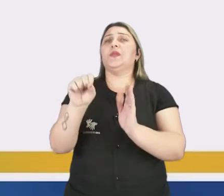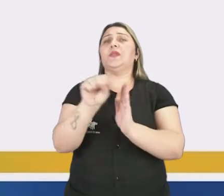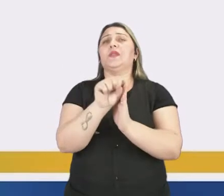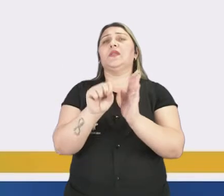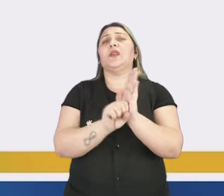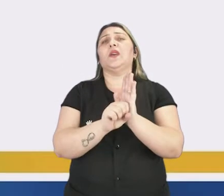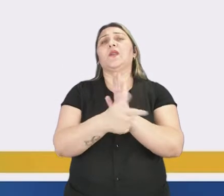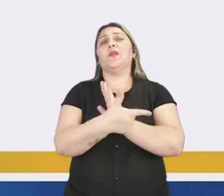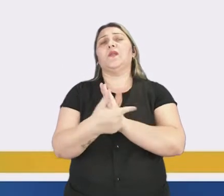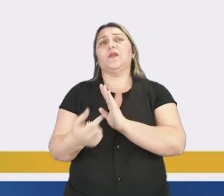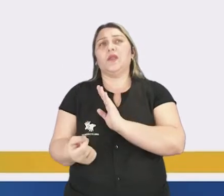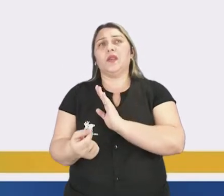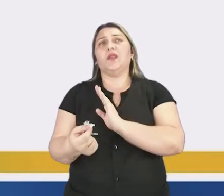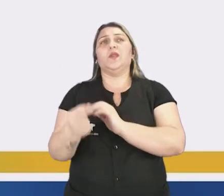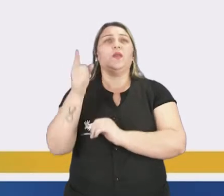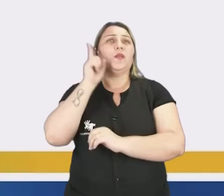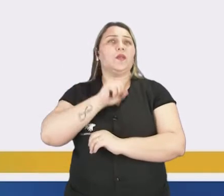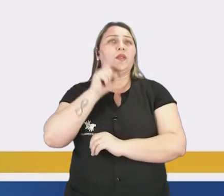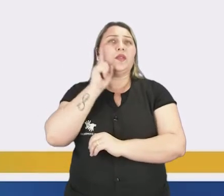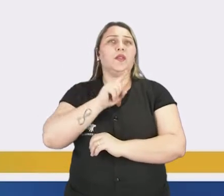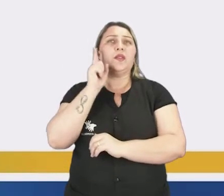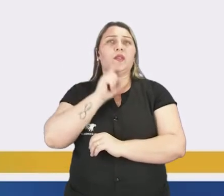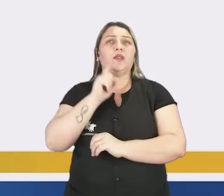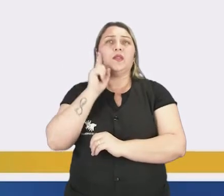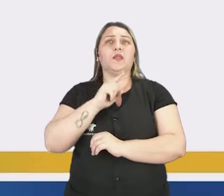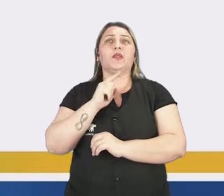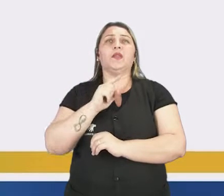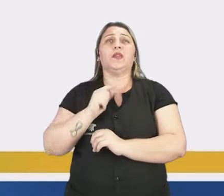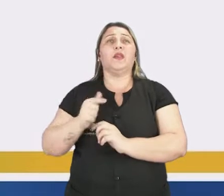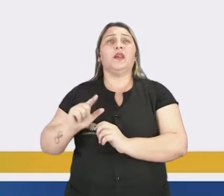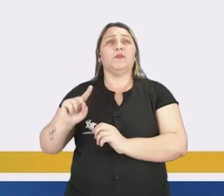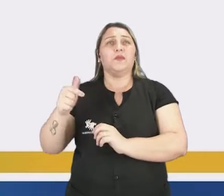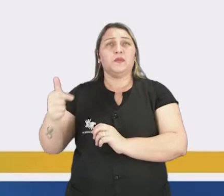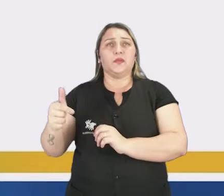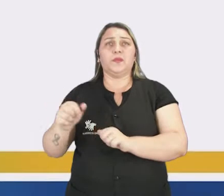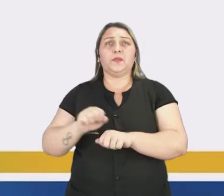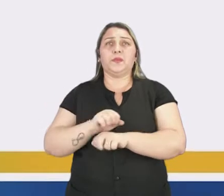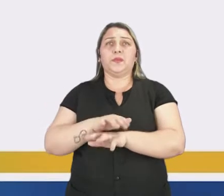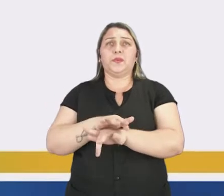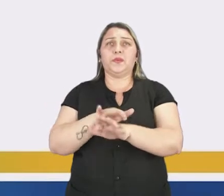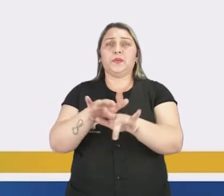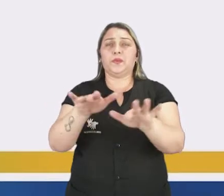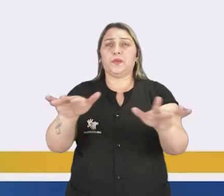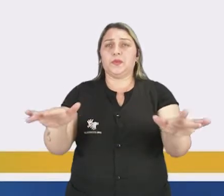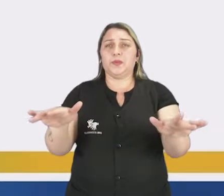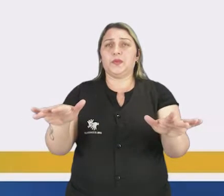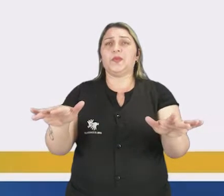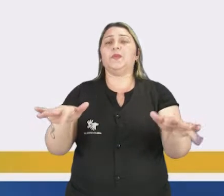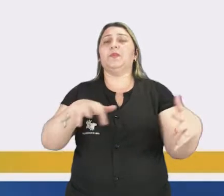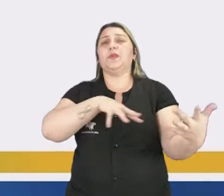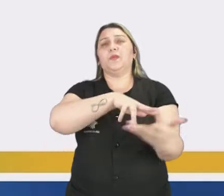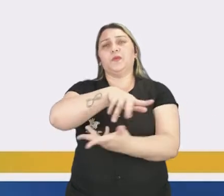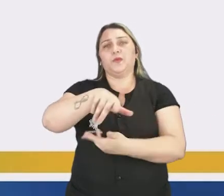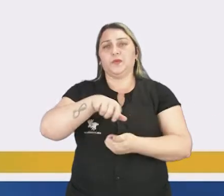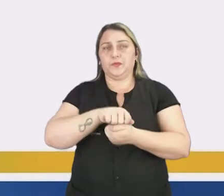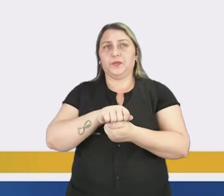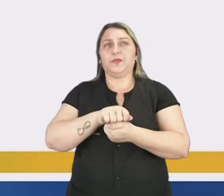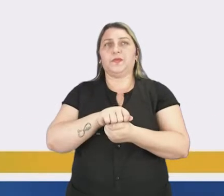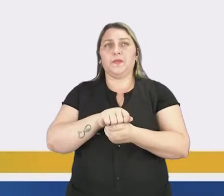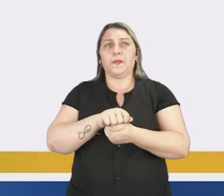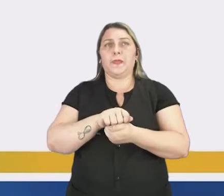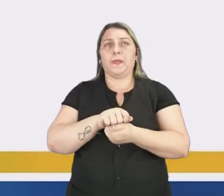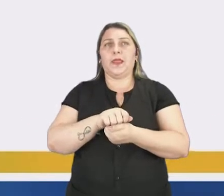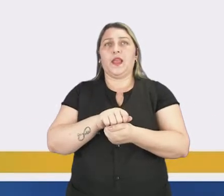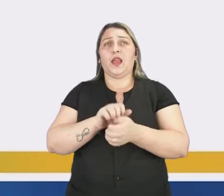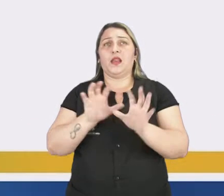XX, notadamente nos Estados Unidos, e que posteriormente espalhou-se e ainda vem se espalhando pelo mundo.